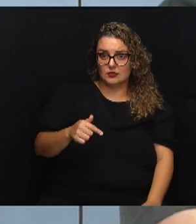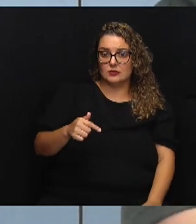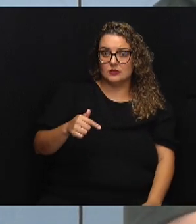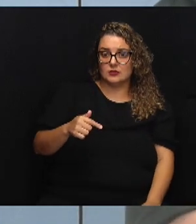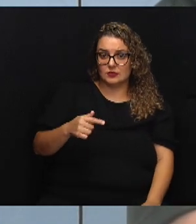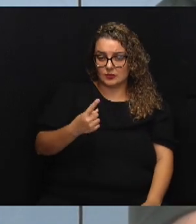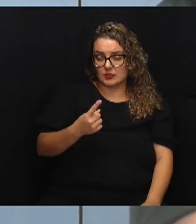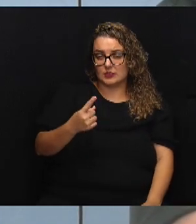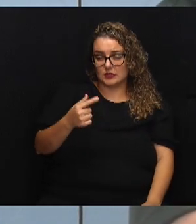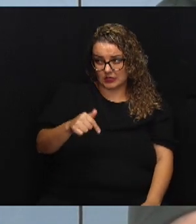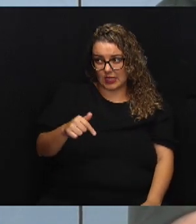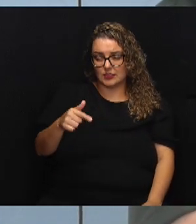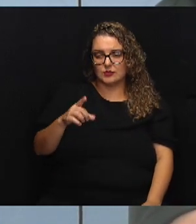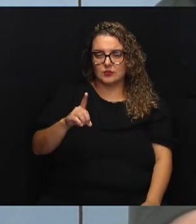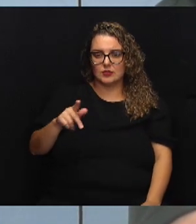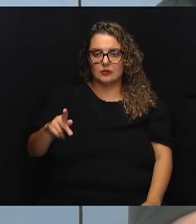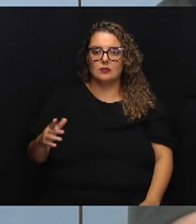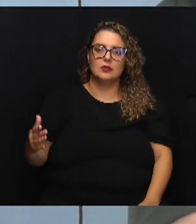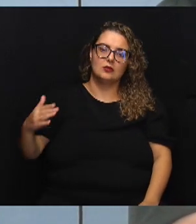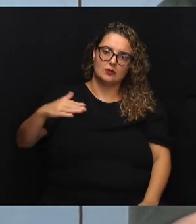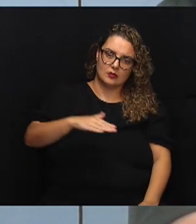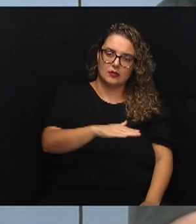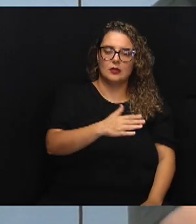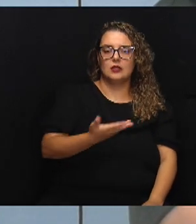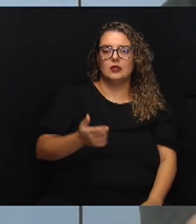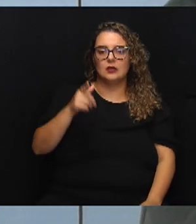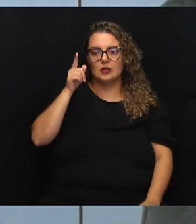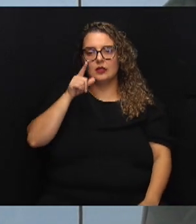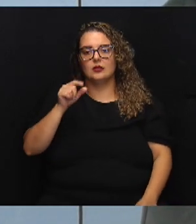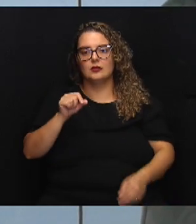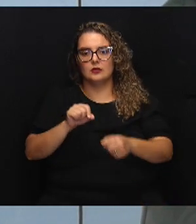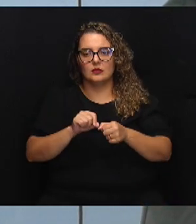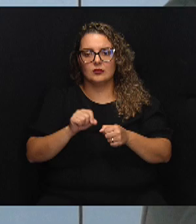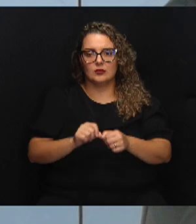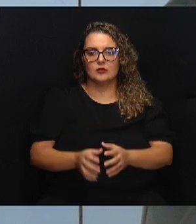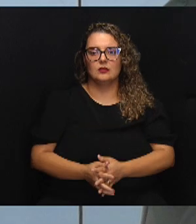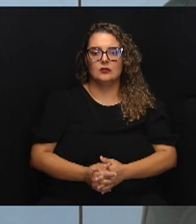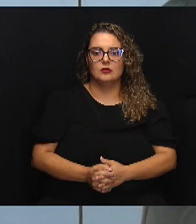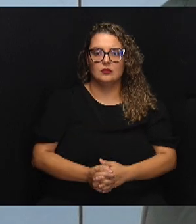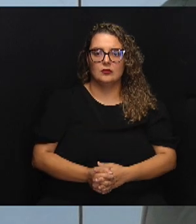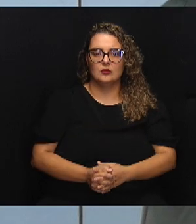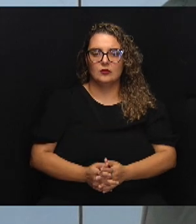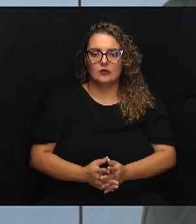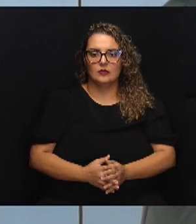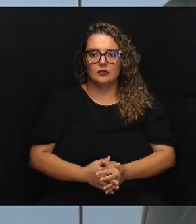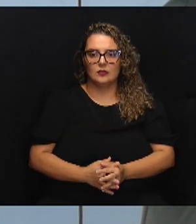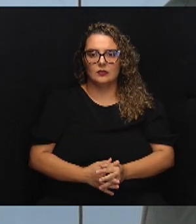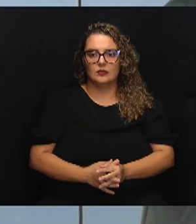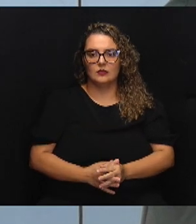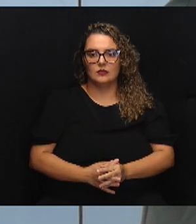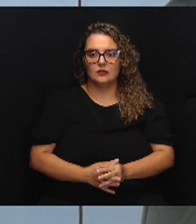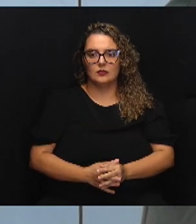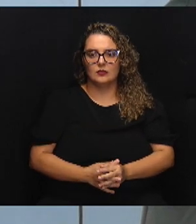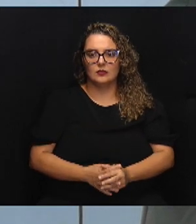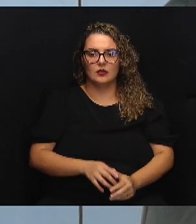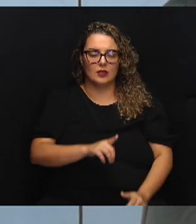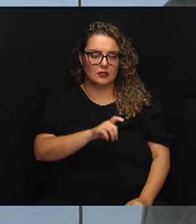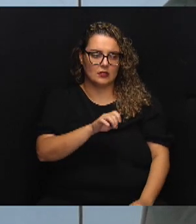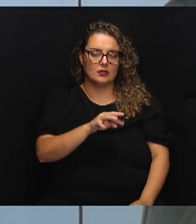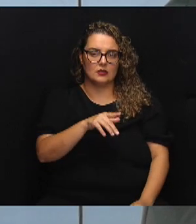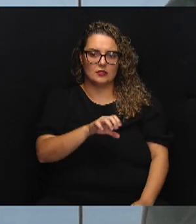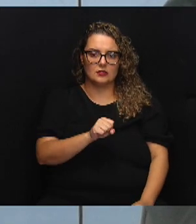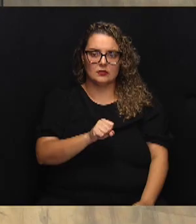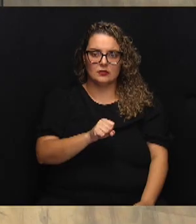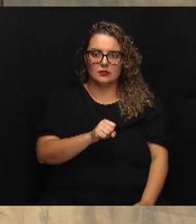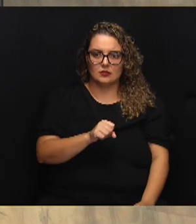Geraldo também interveio e aí a gente conseguiu lá fazer, foi até feito a detenção do... Você está